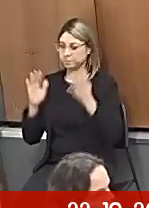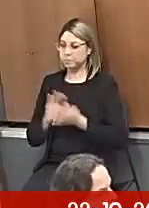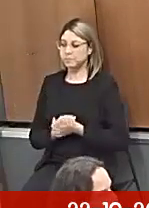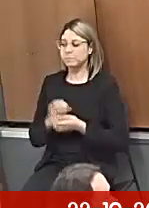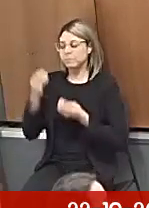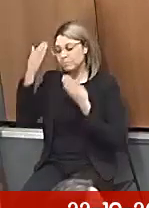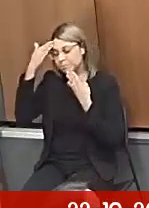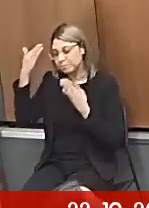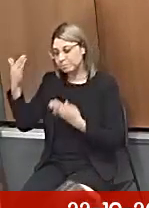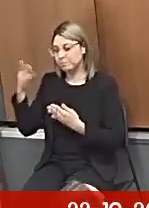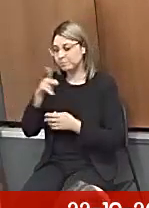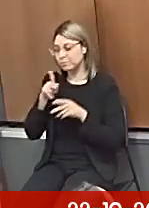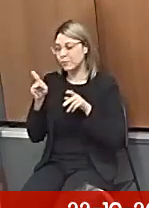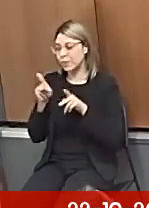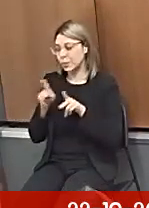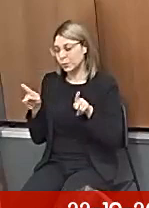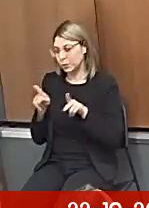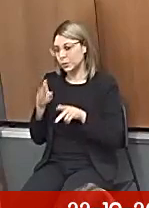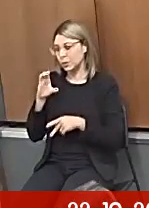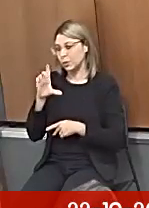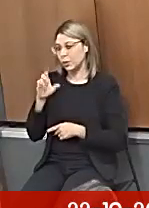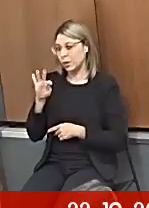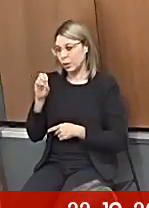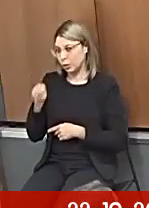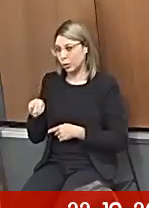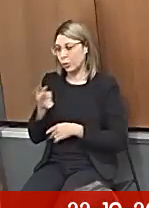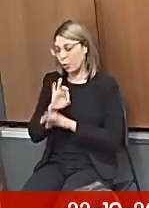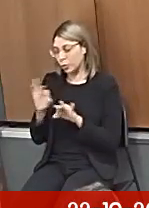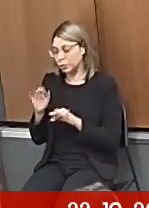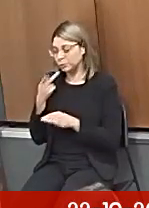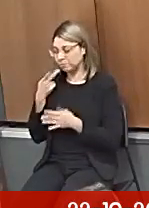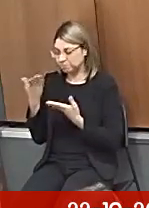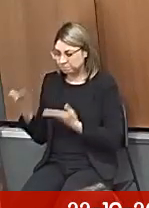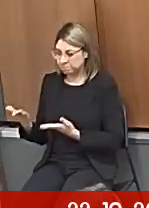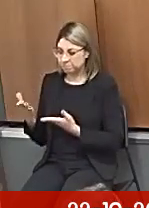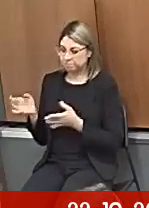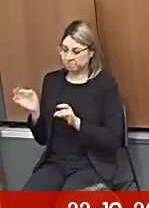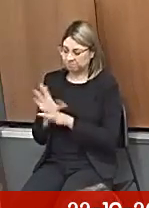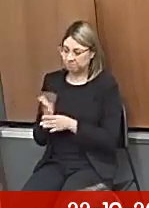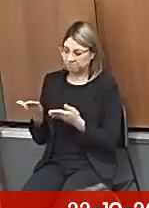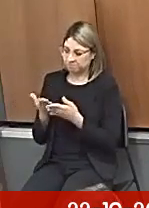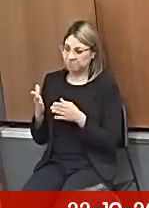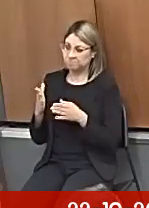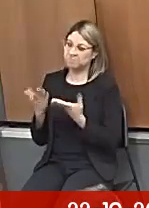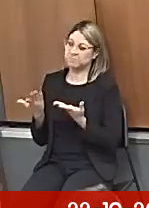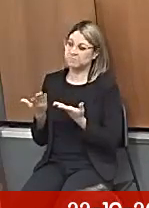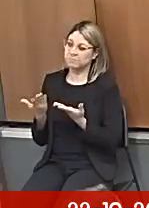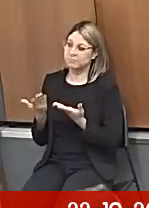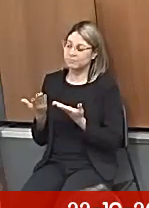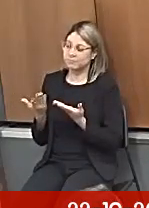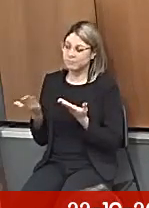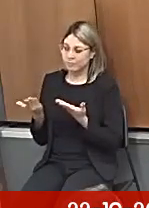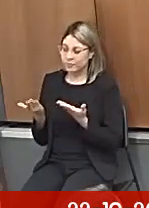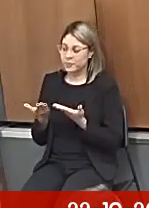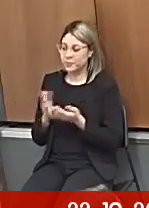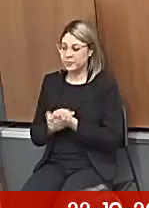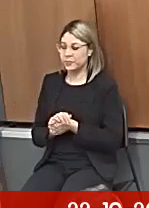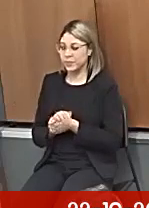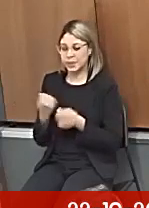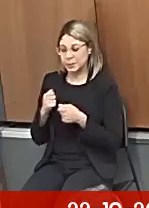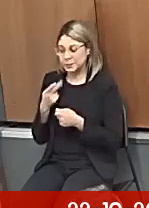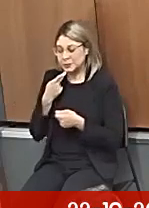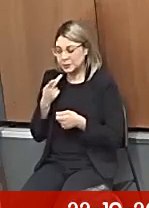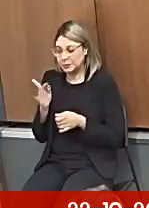Muito obrigado, professor Cleito. Belíssima fala e importantíssima para a conclusão dos trabalhos. Dispenso aqui os